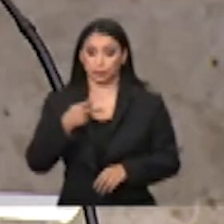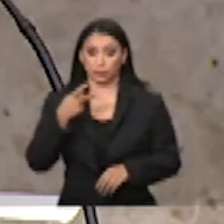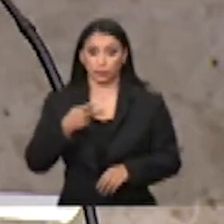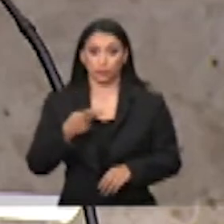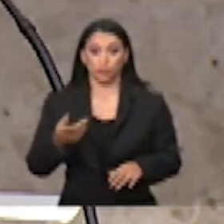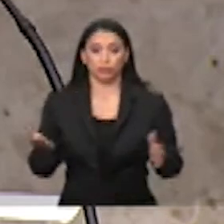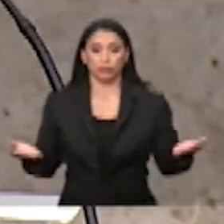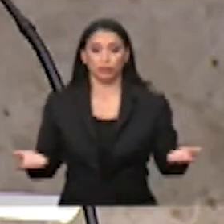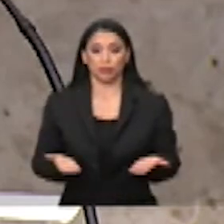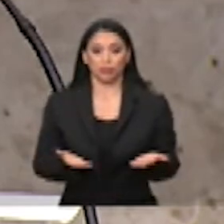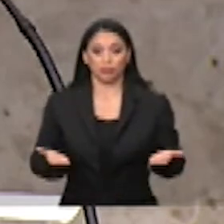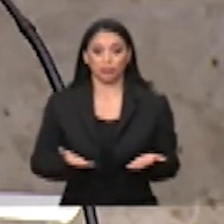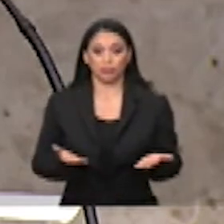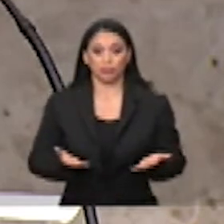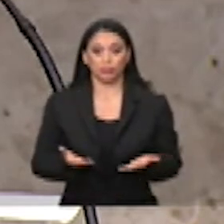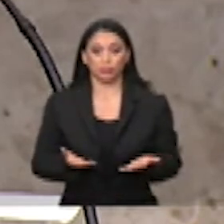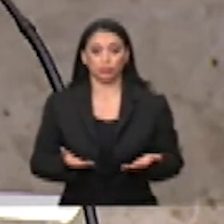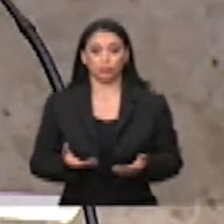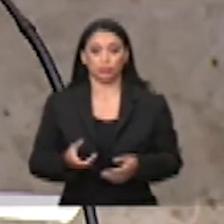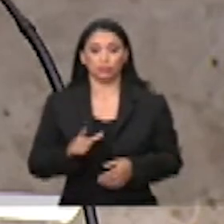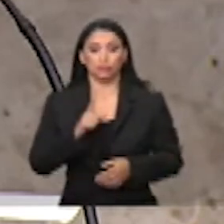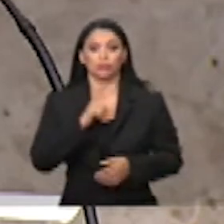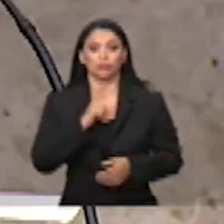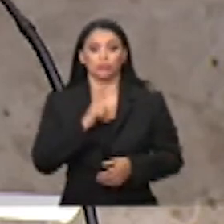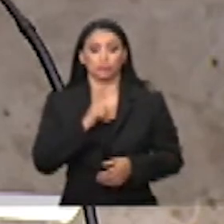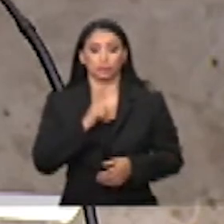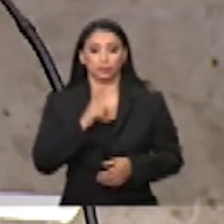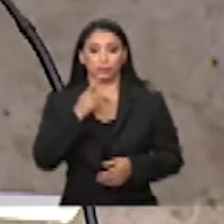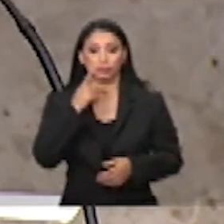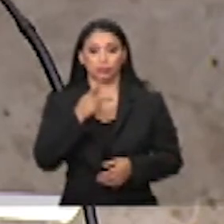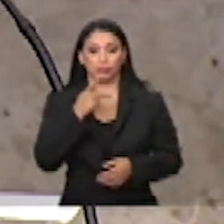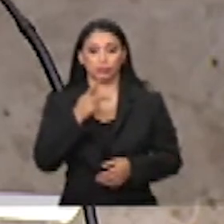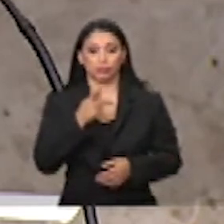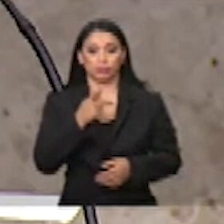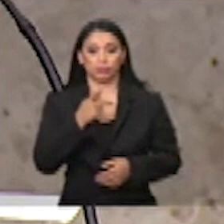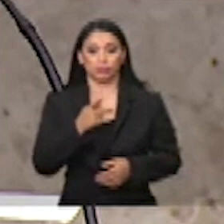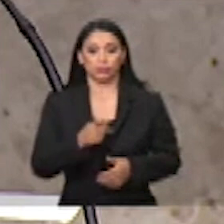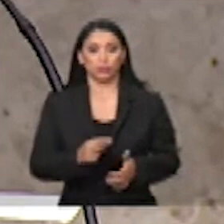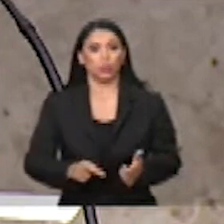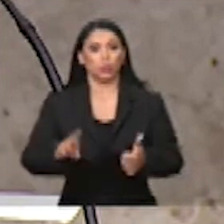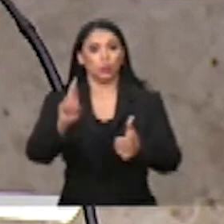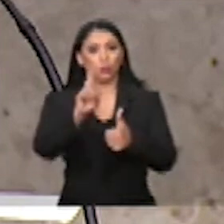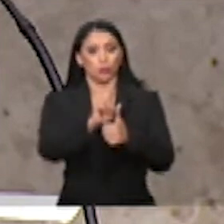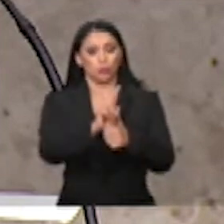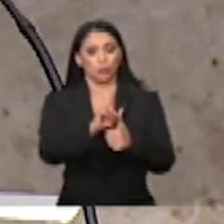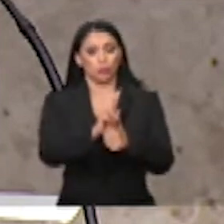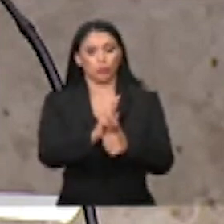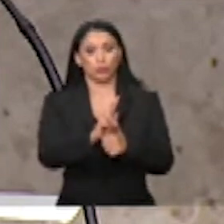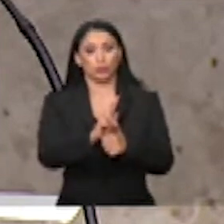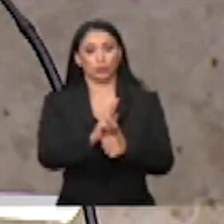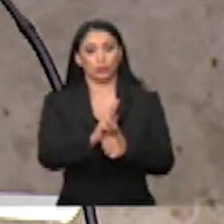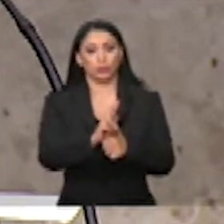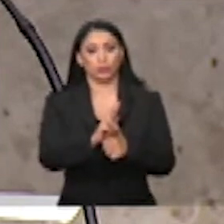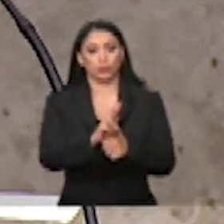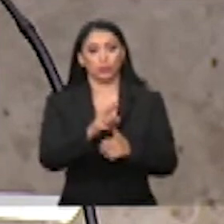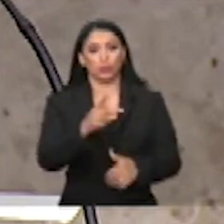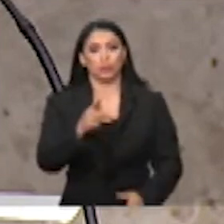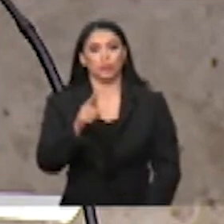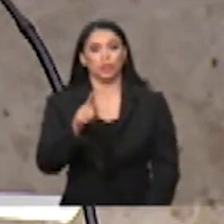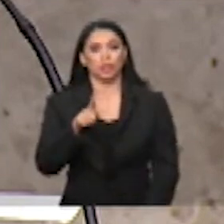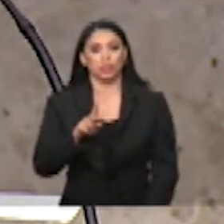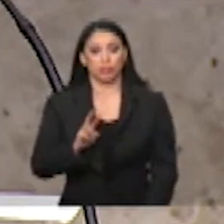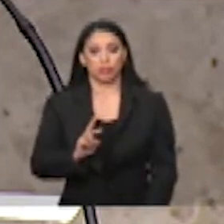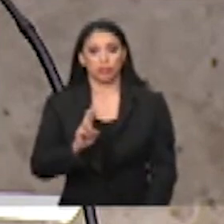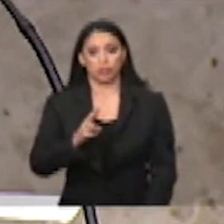E agora passo a palavra ao nosso eminente Procurador-Geral da República, doutor